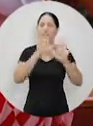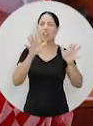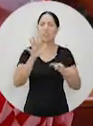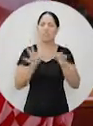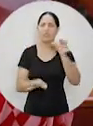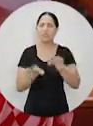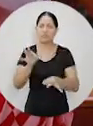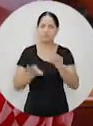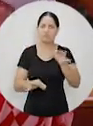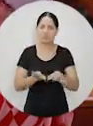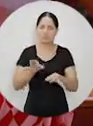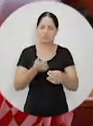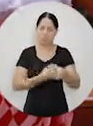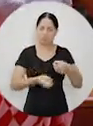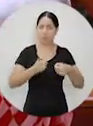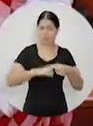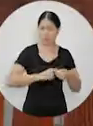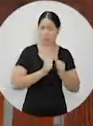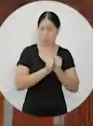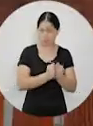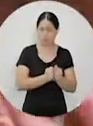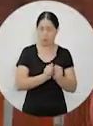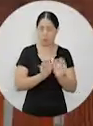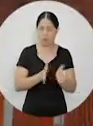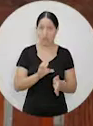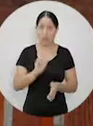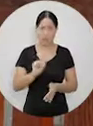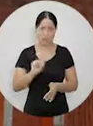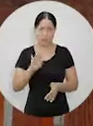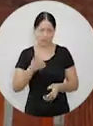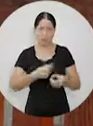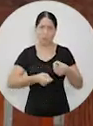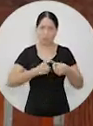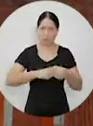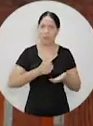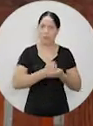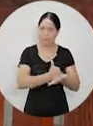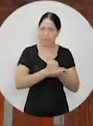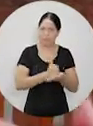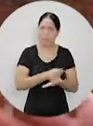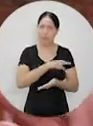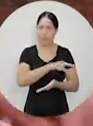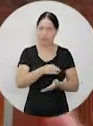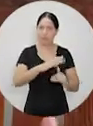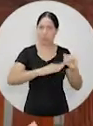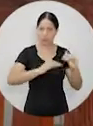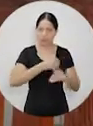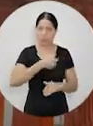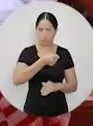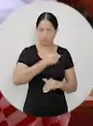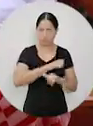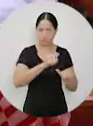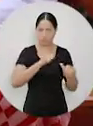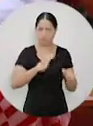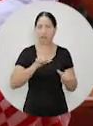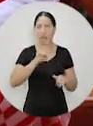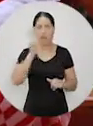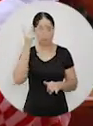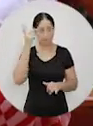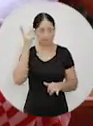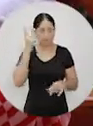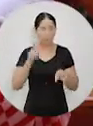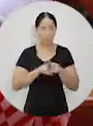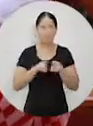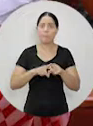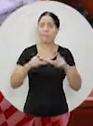no caminho jurídico, vocês estão fechando convênios, vocês fecharam um com a OAB justamente para ajudar esse jornalista de São